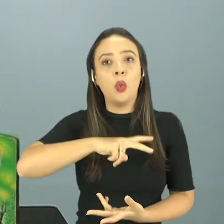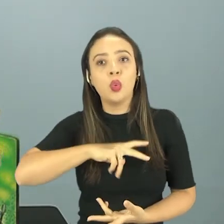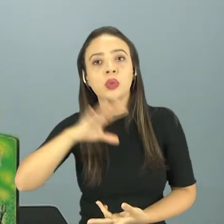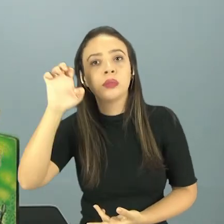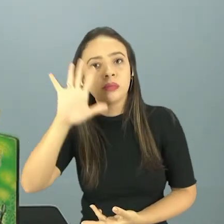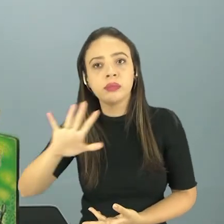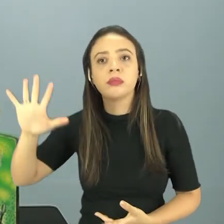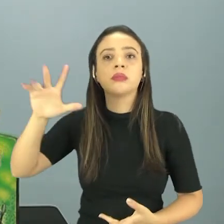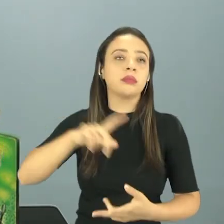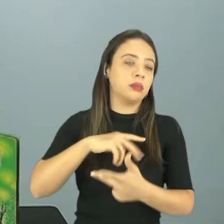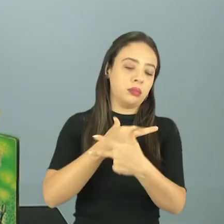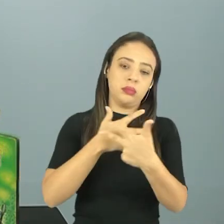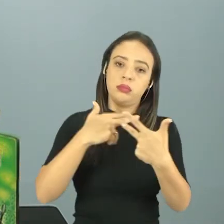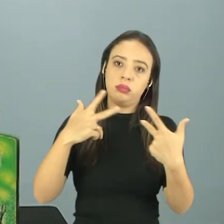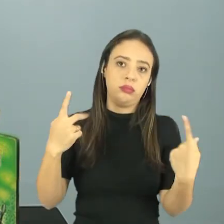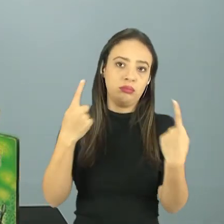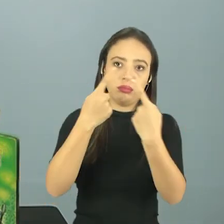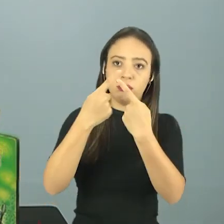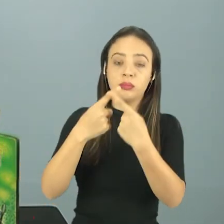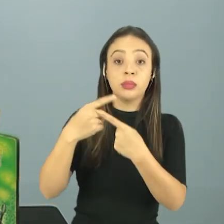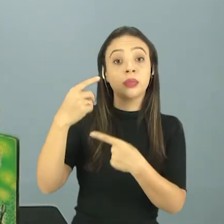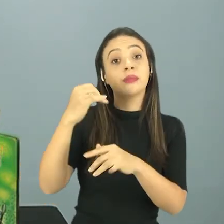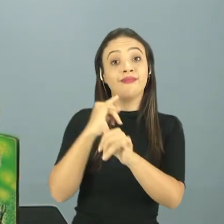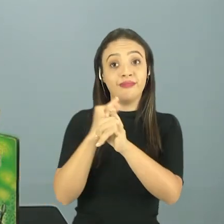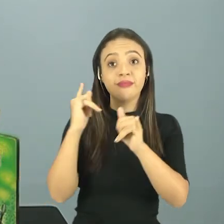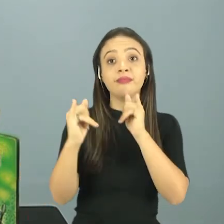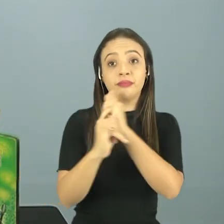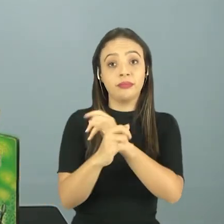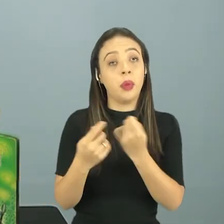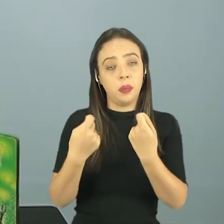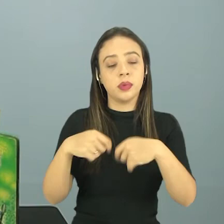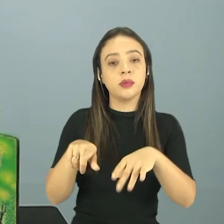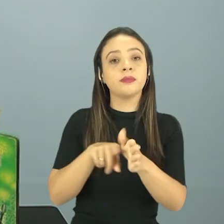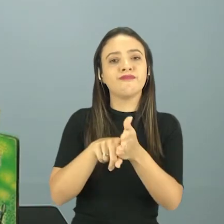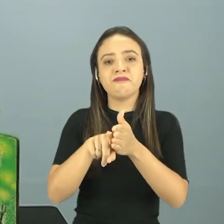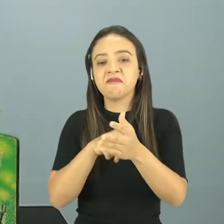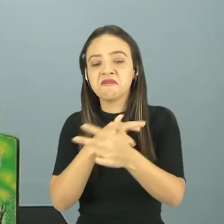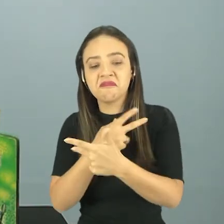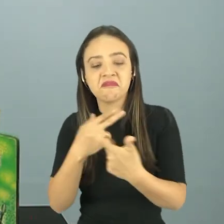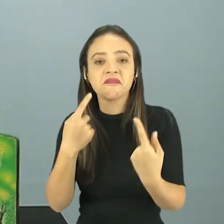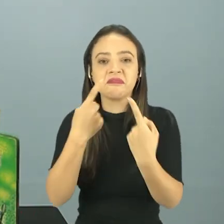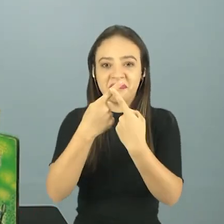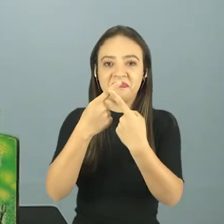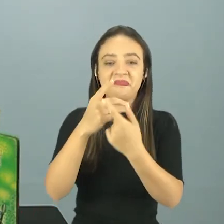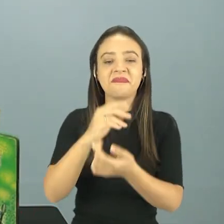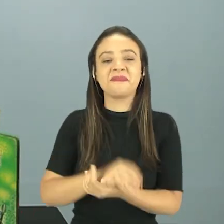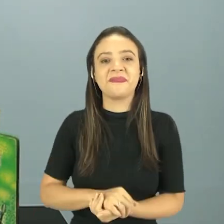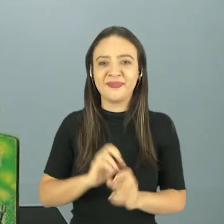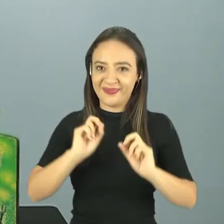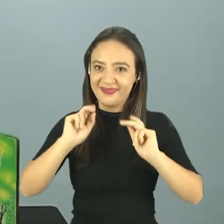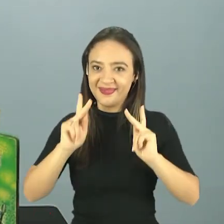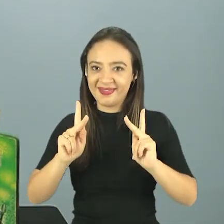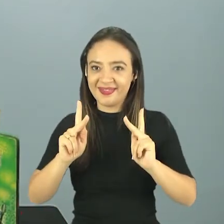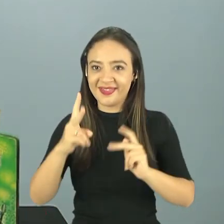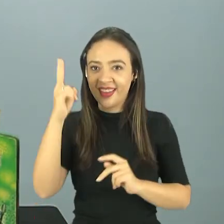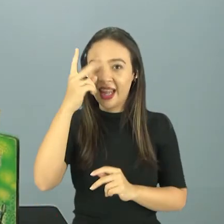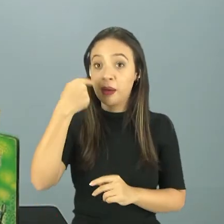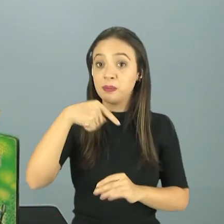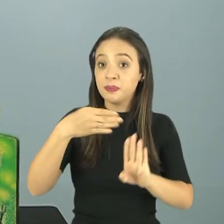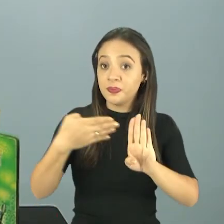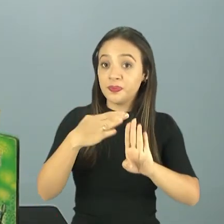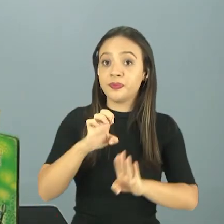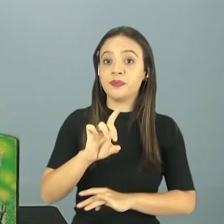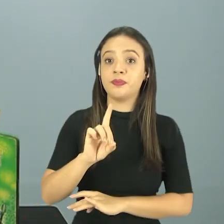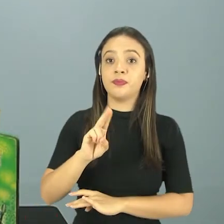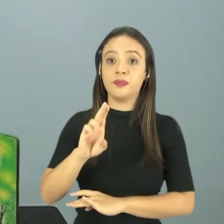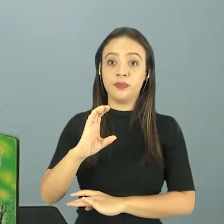europeias. A gente vê vários tipos aí na internet, a gente pode pesquisar vários modelos aí acompanhando, tá bom? Não esqueça de acessar a